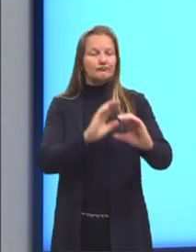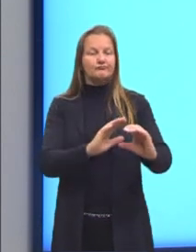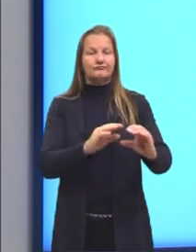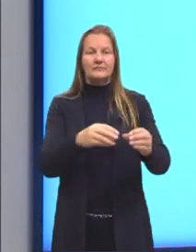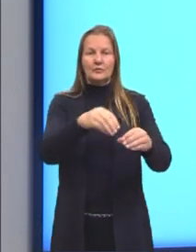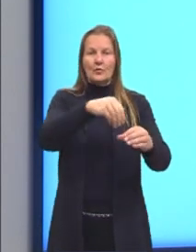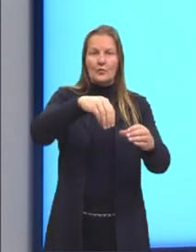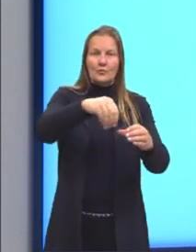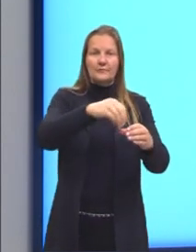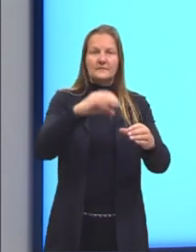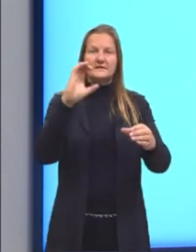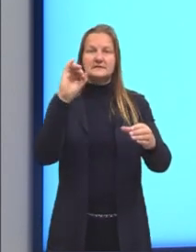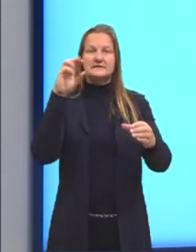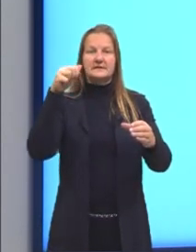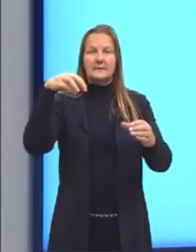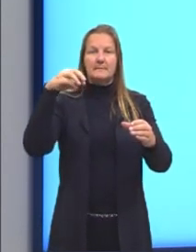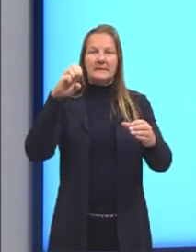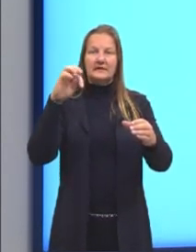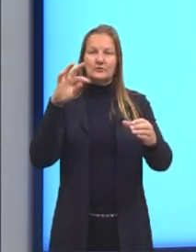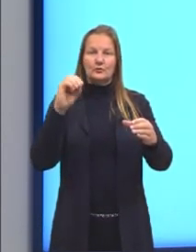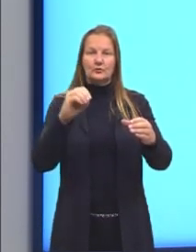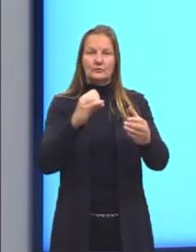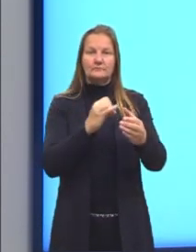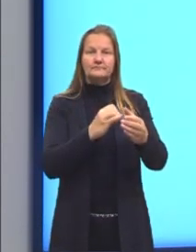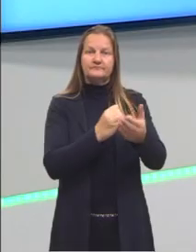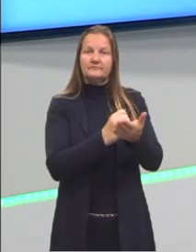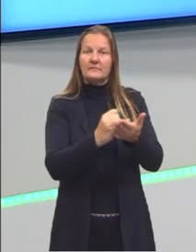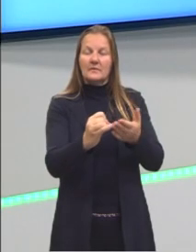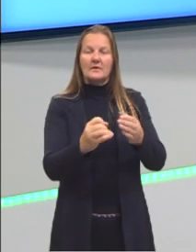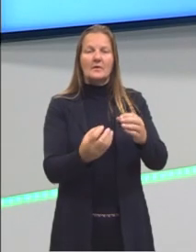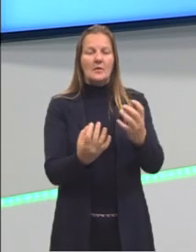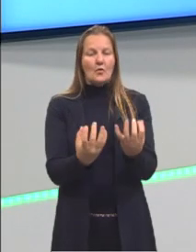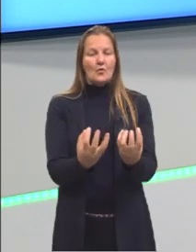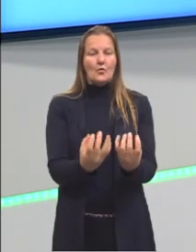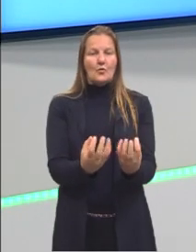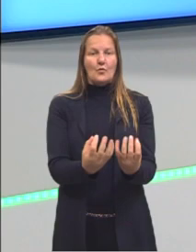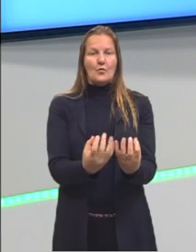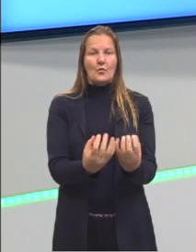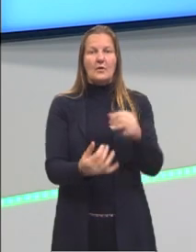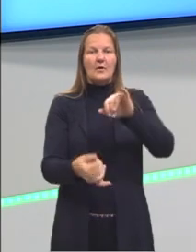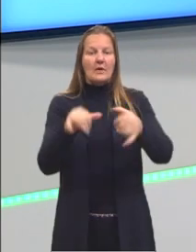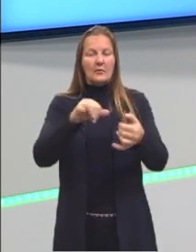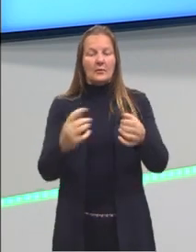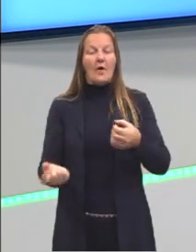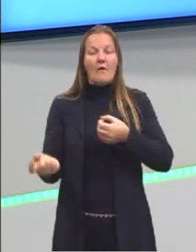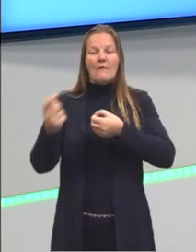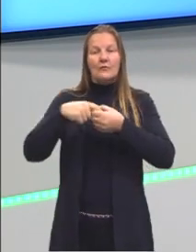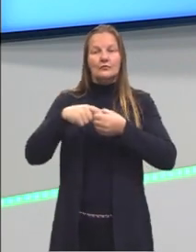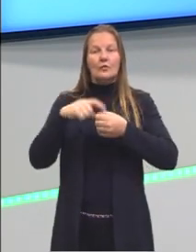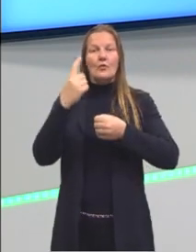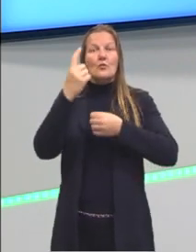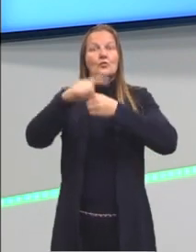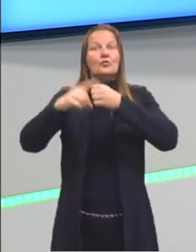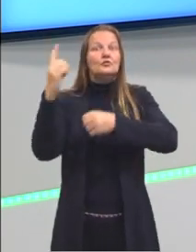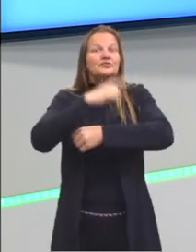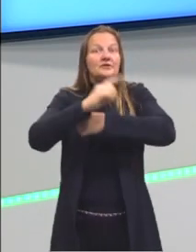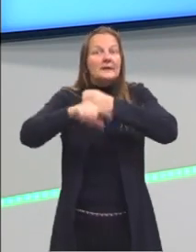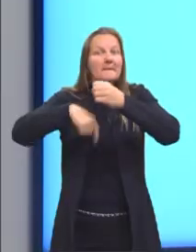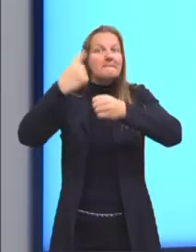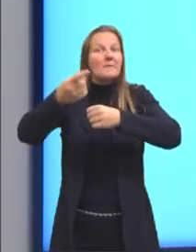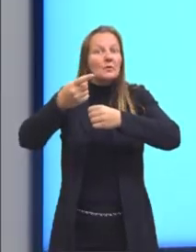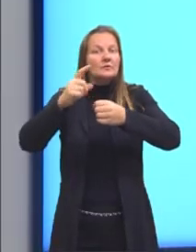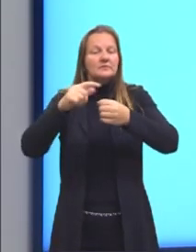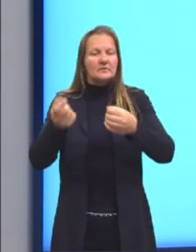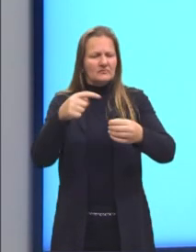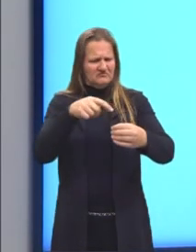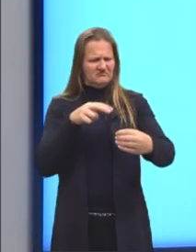que é um composto inorgânico sob aquecimento no laboratório né e no outro dia voltou a minha ao invés de